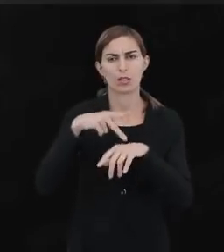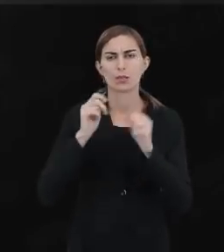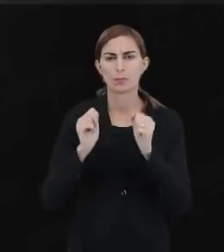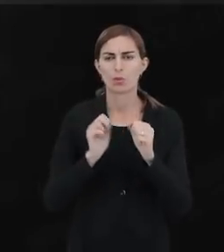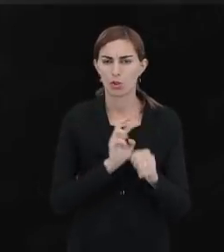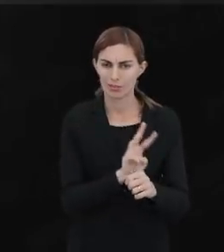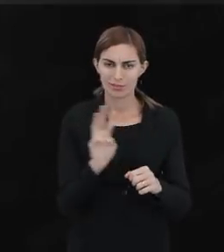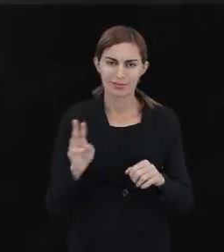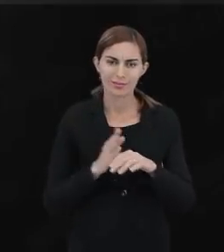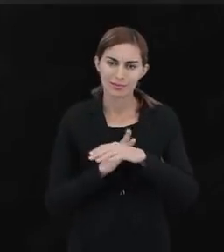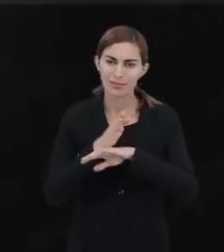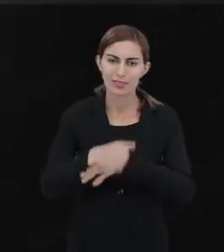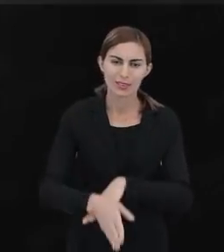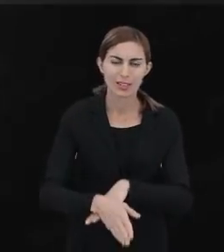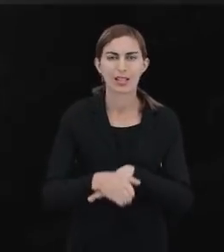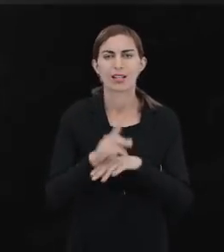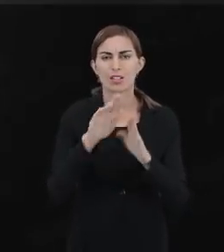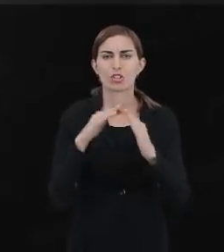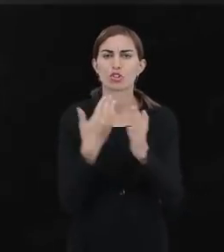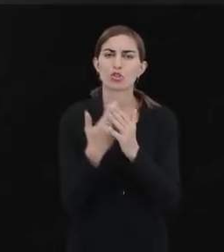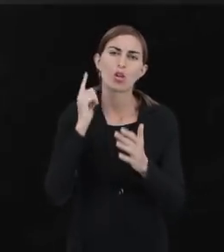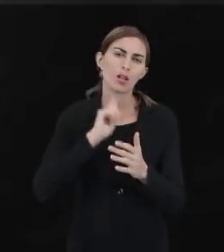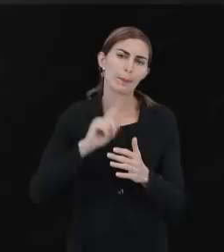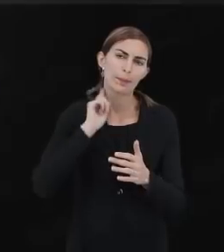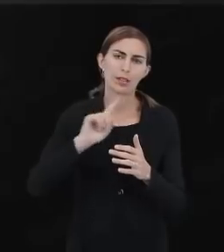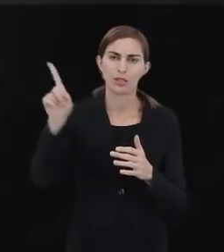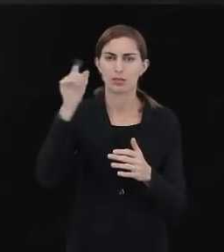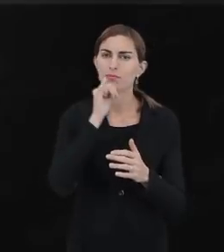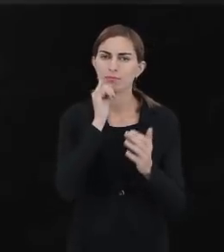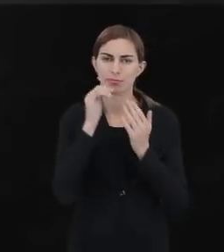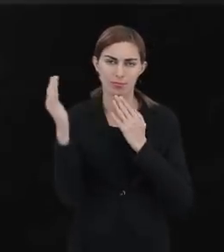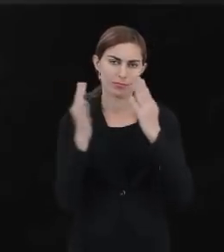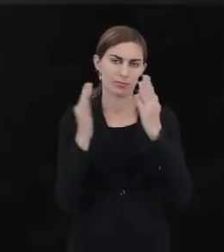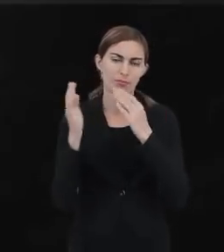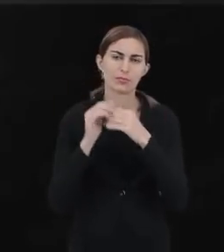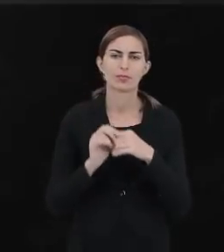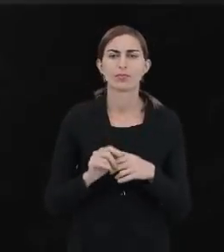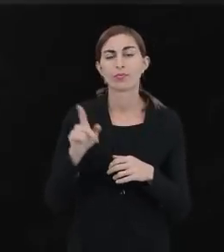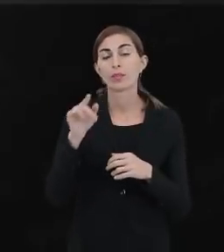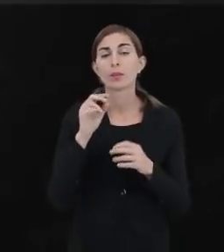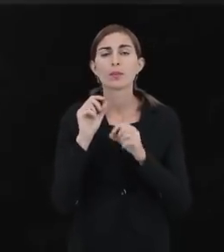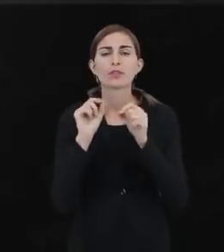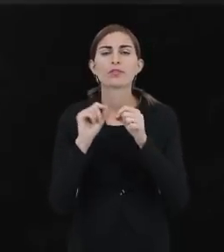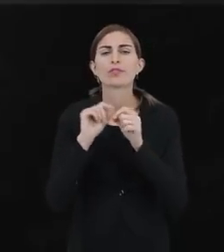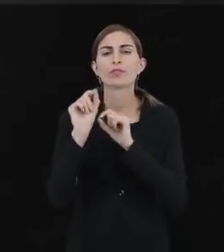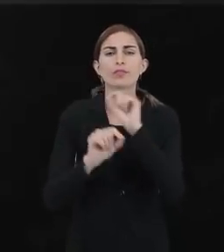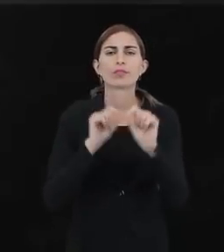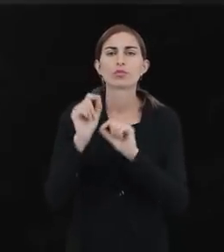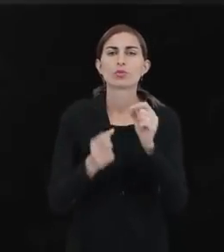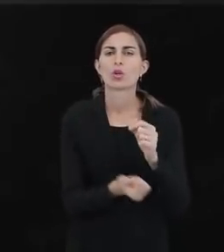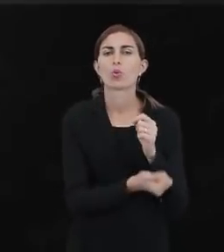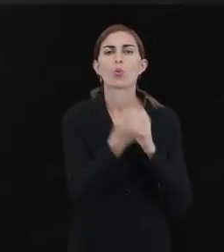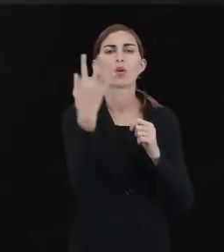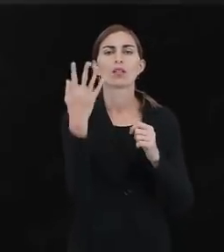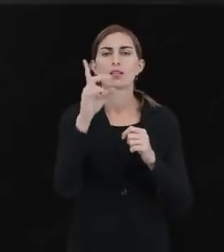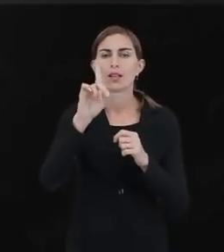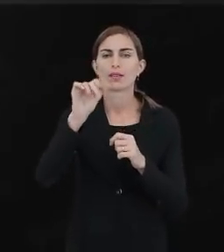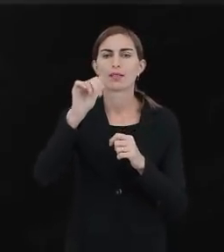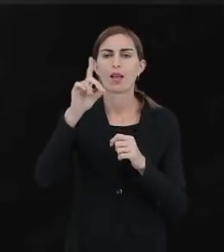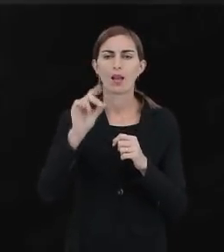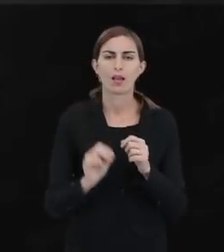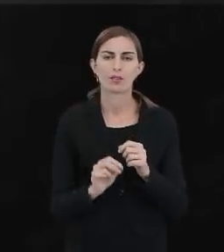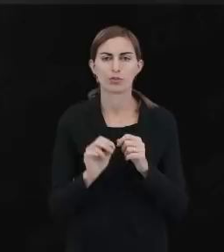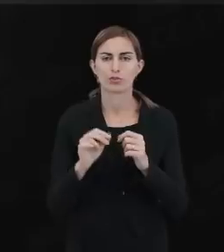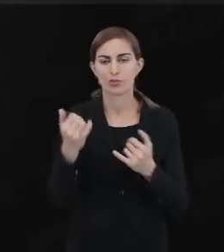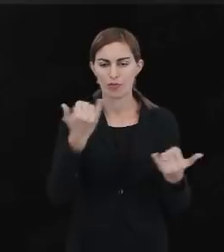educacionais qualquer escola do estado de minas gerais por exemplo não é mas o que a gente faz com essa quantidade de dados com essa